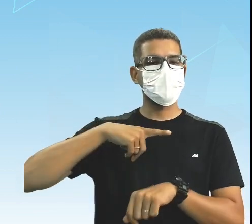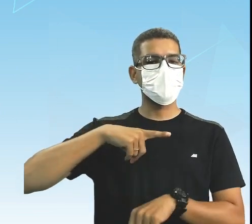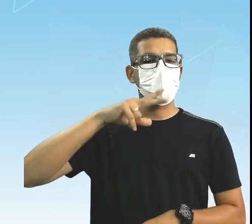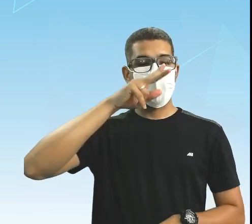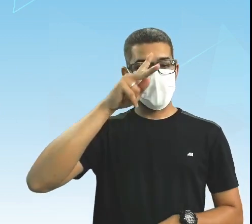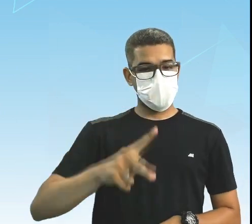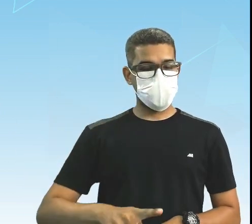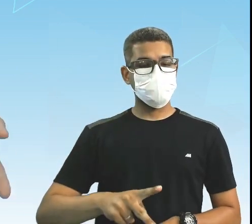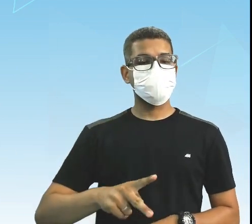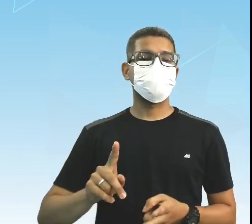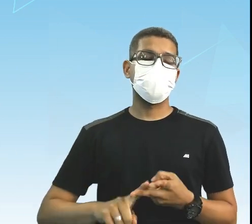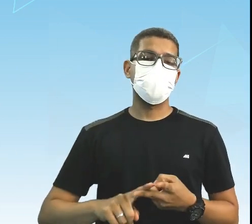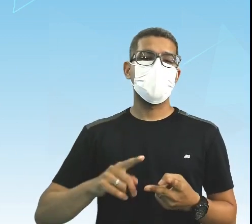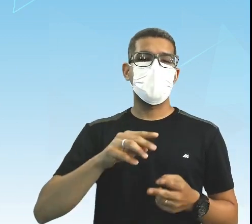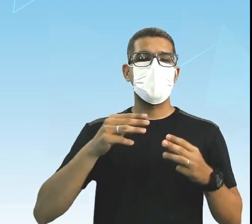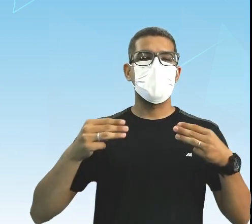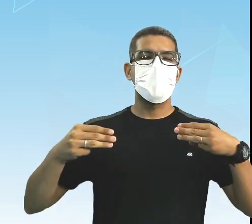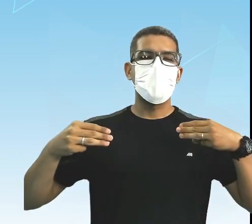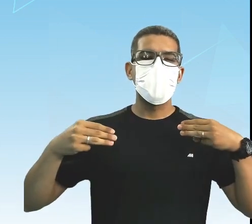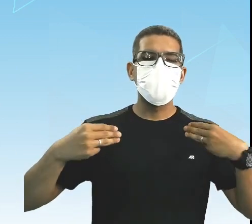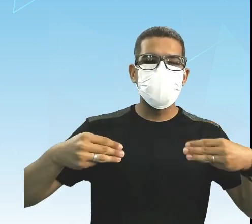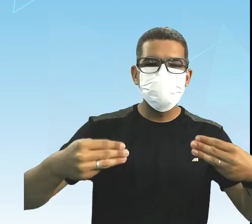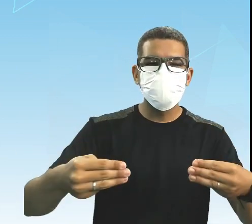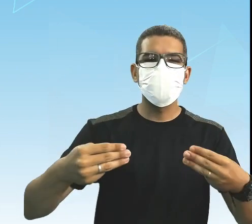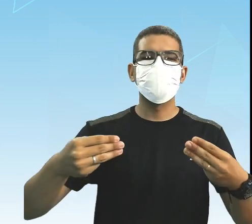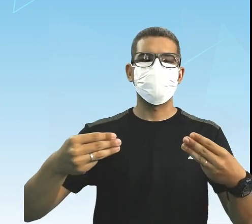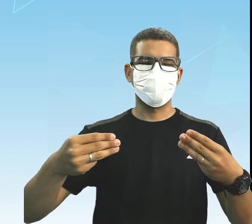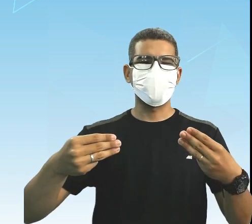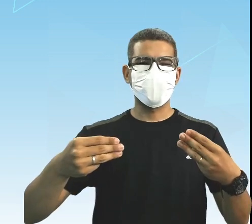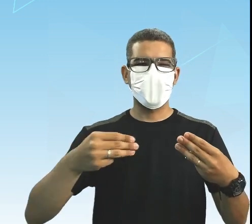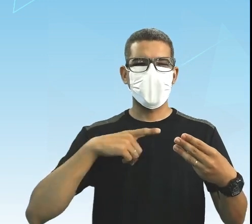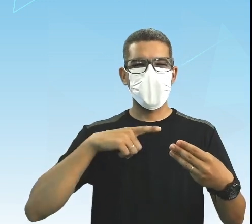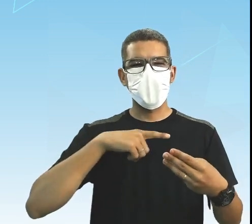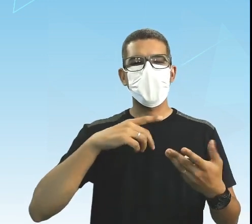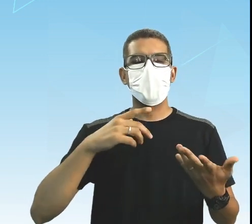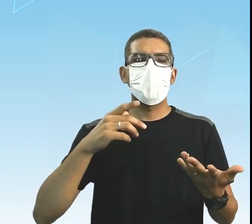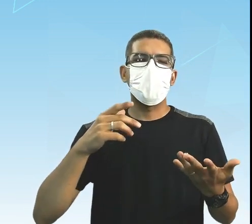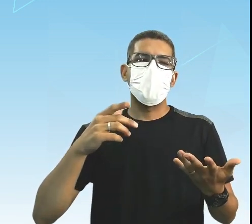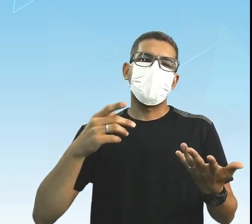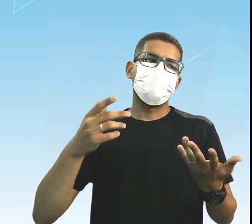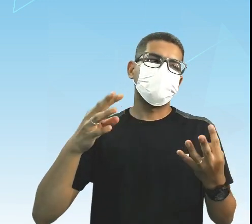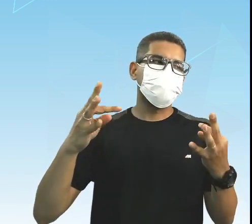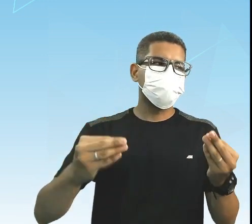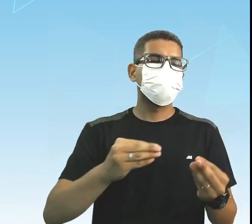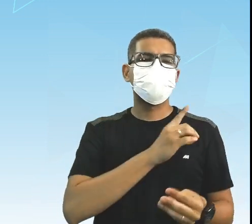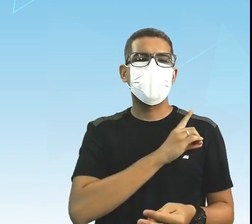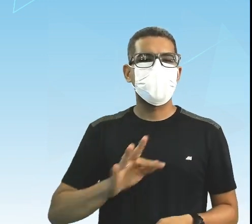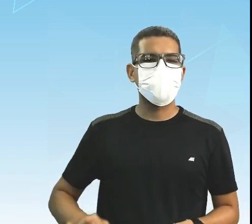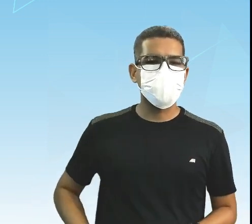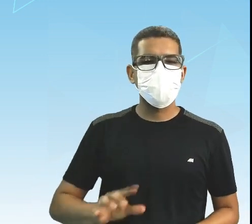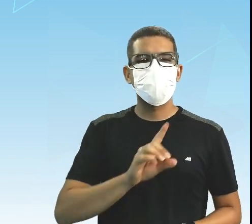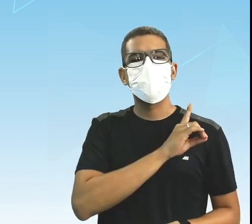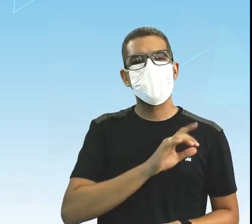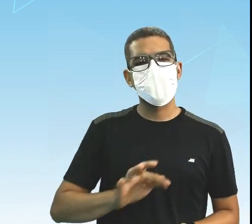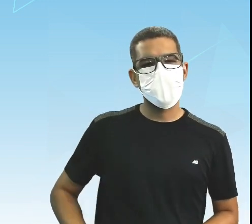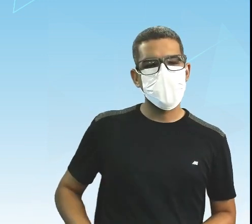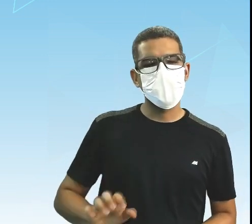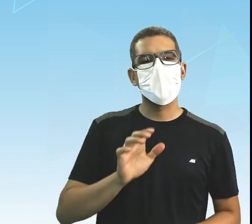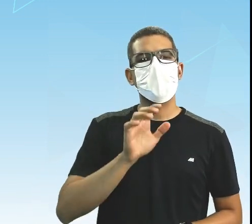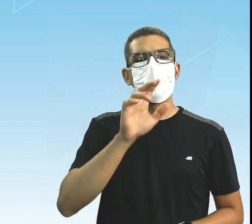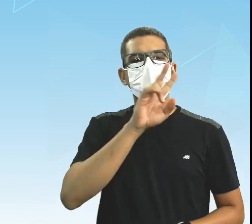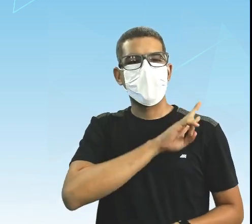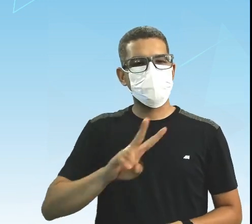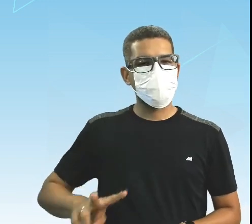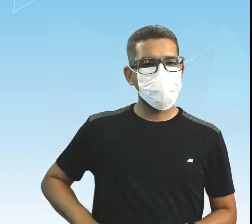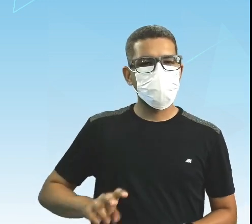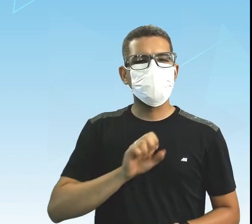os ministros, deputados federais, estaduais, vereadores. Então, tudo isso vai nos garantir ter